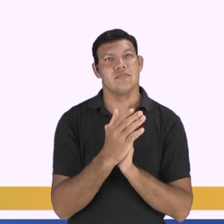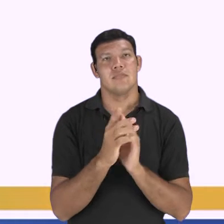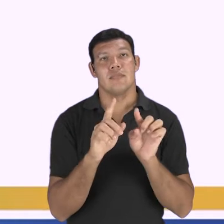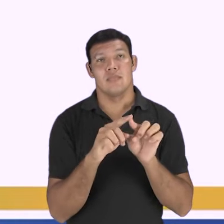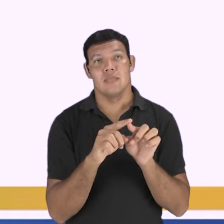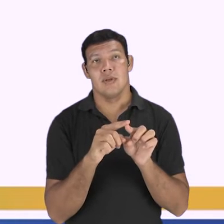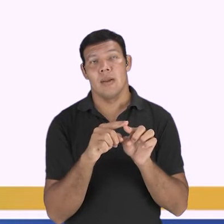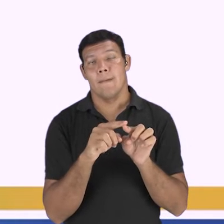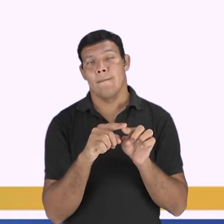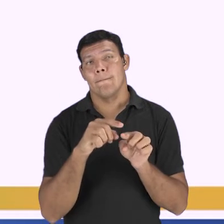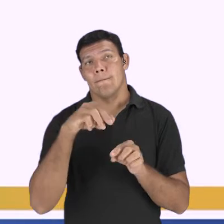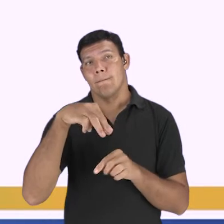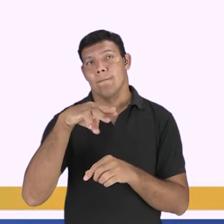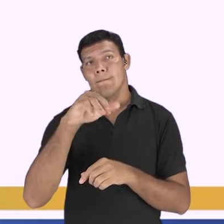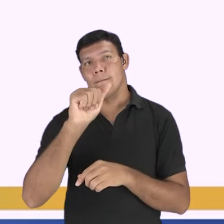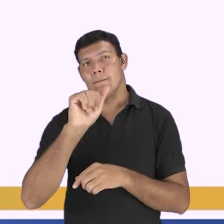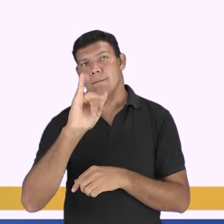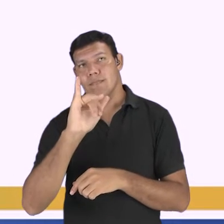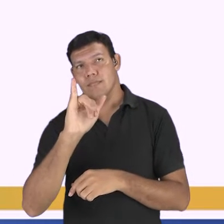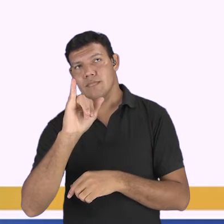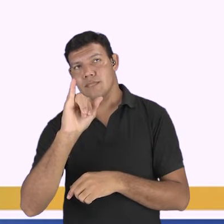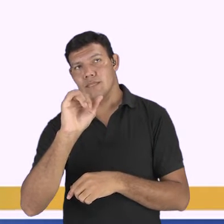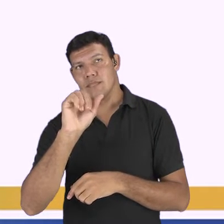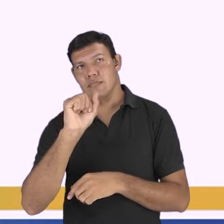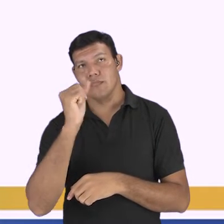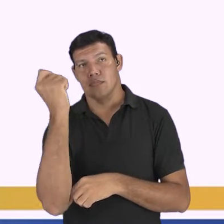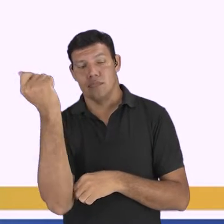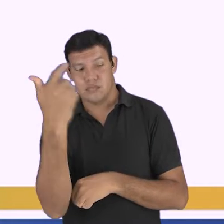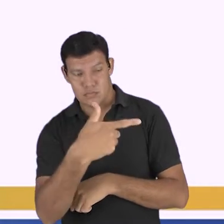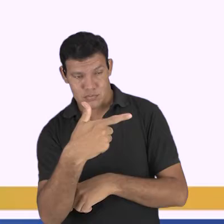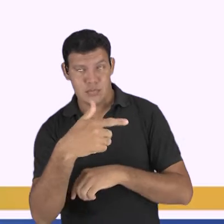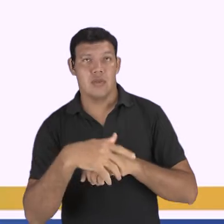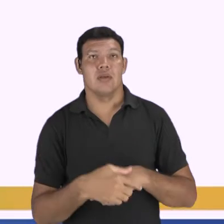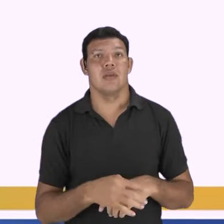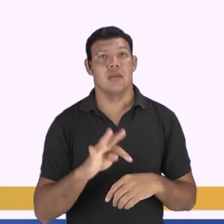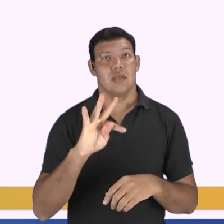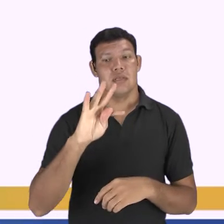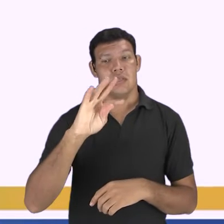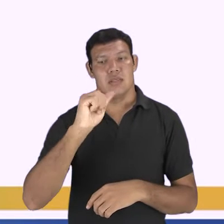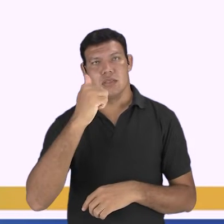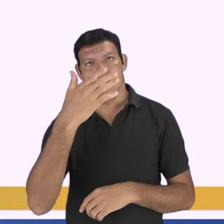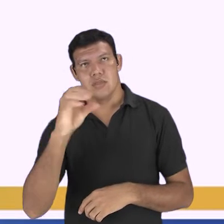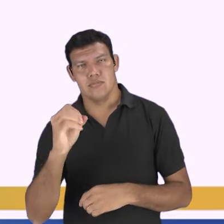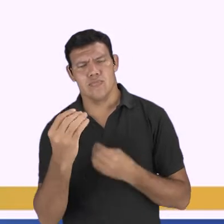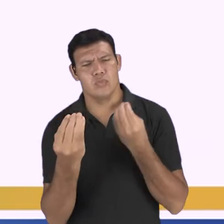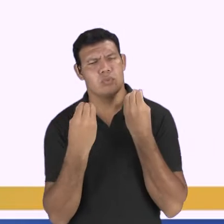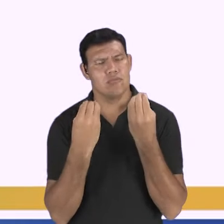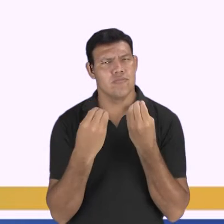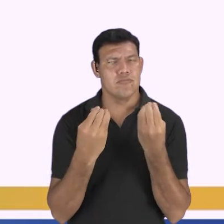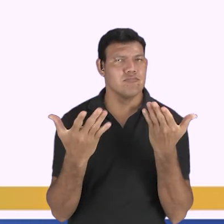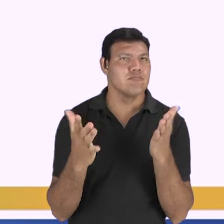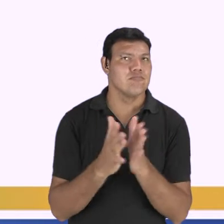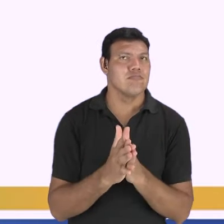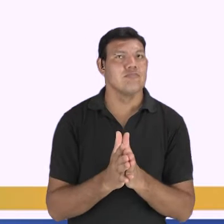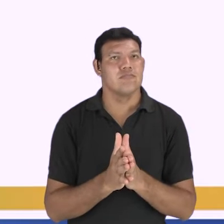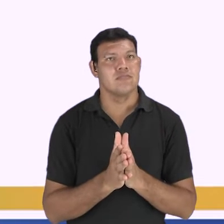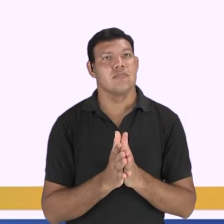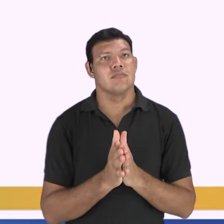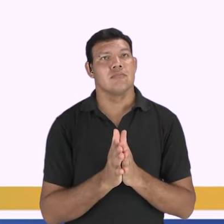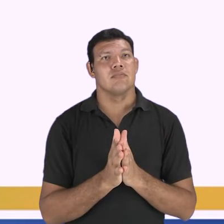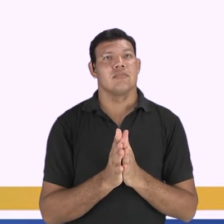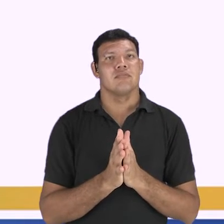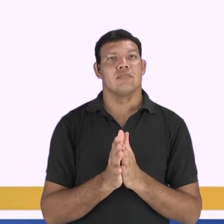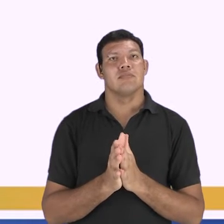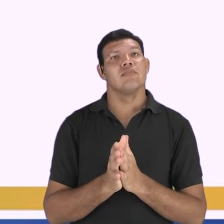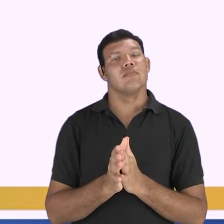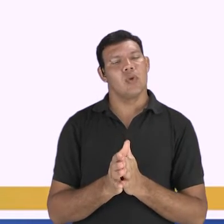para comparar os argumentos, mais que, tão, ou como, né? Tão, como, pode ser